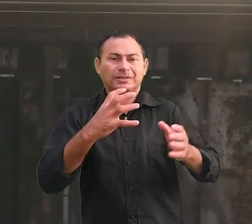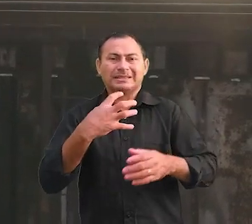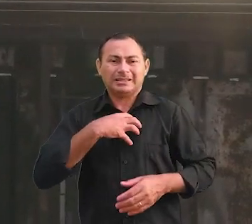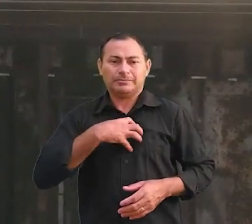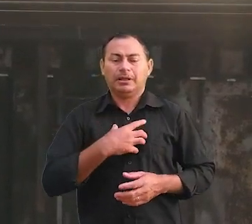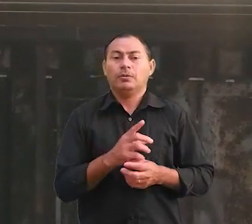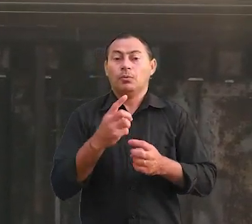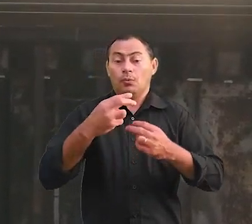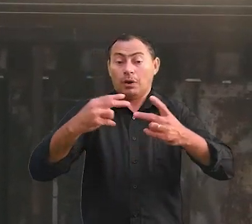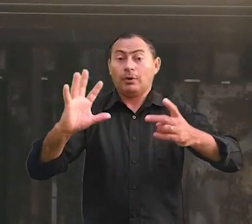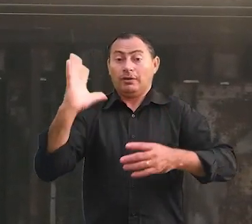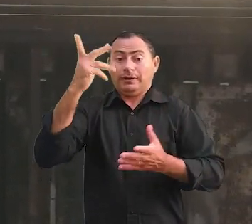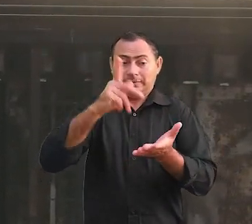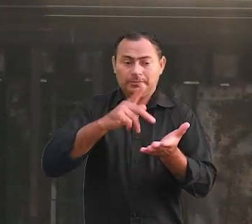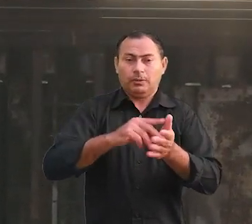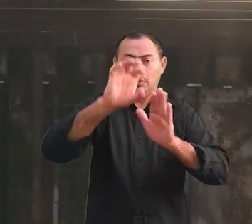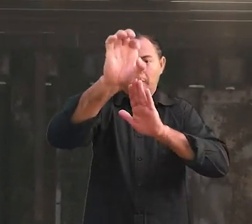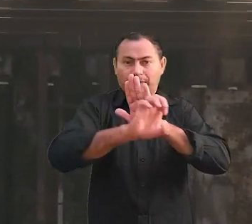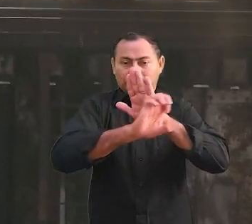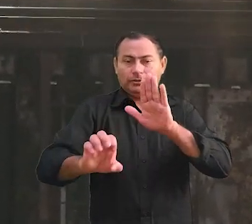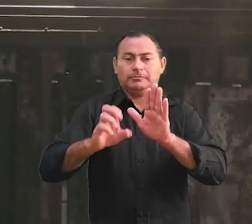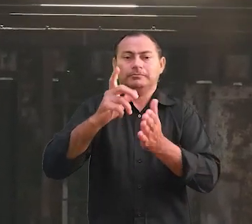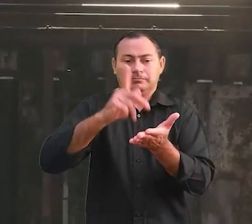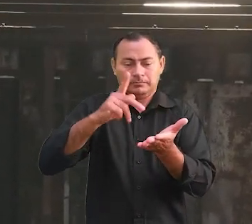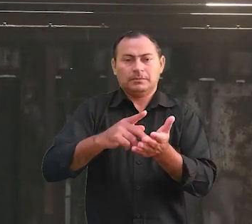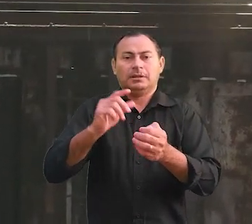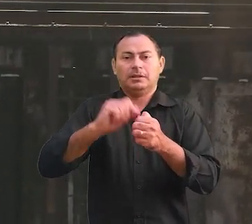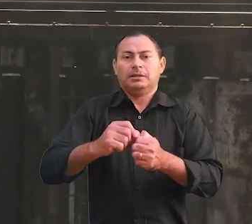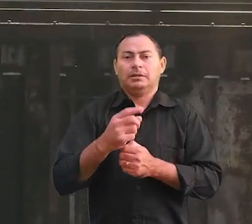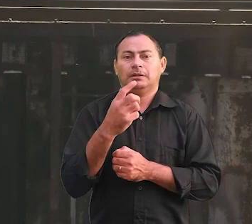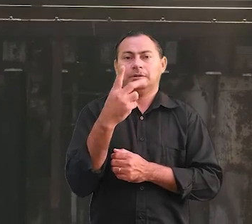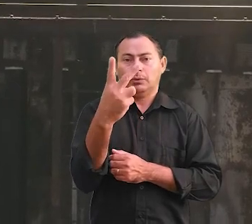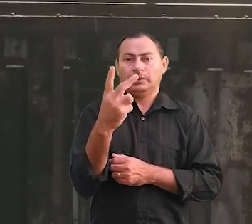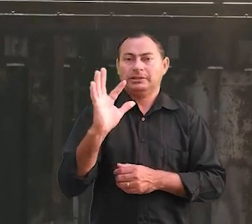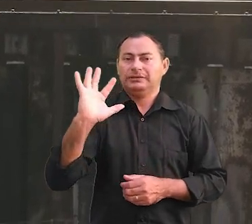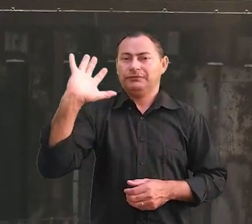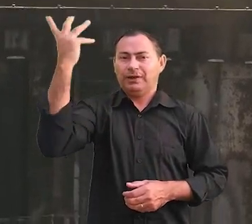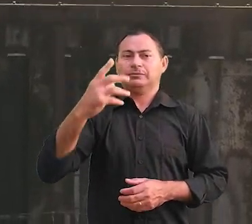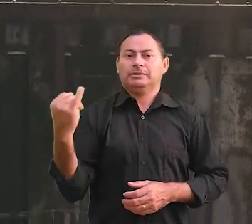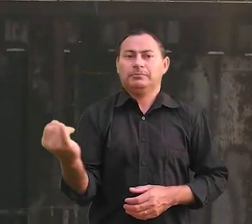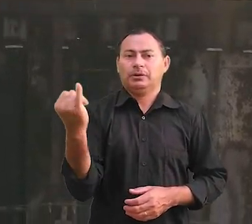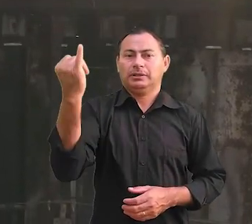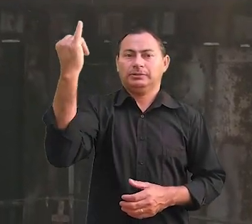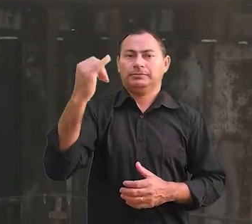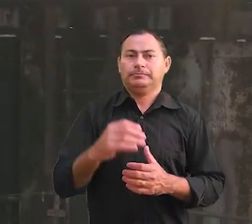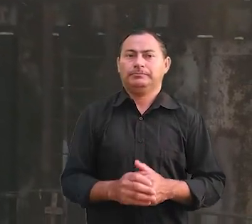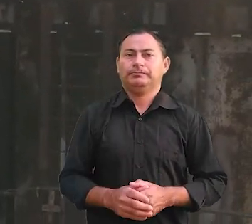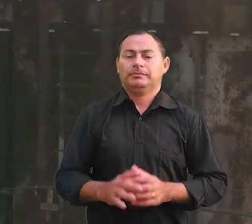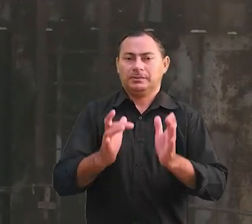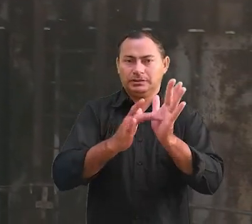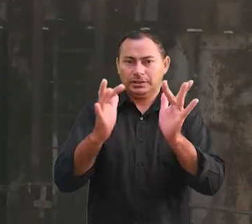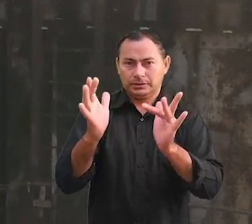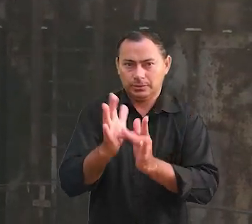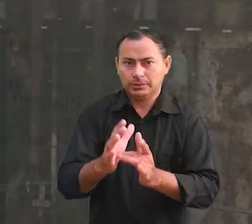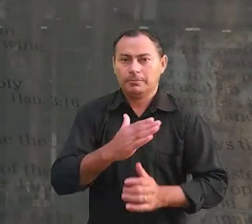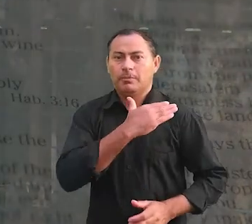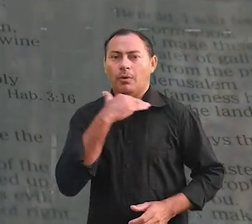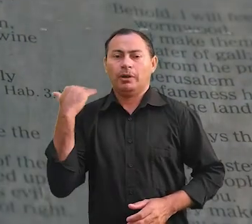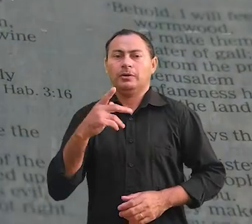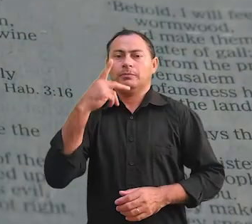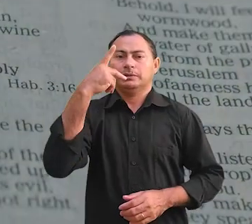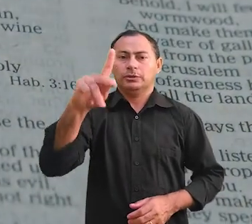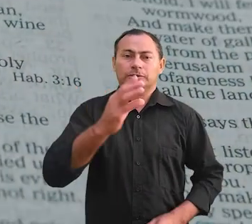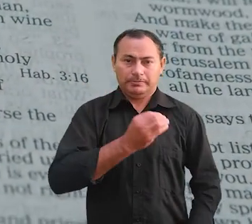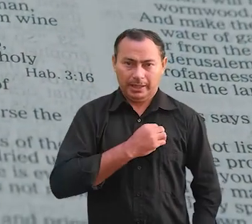fé e sentimentos uma coisa é fato concreto o evangelho o Evangelho é constituído de dois fatos muito importante Jesus